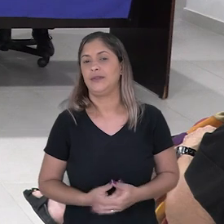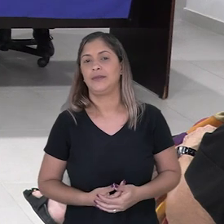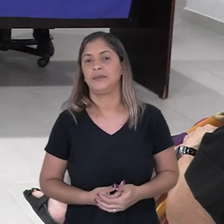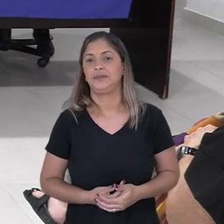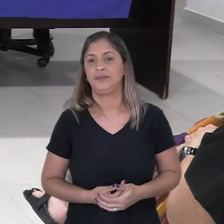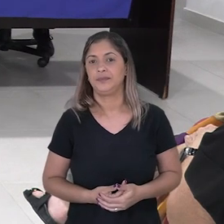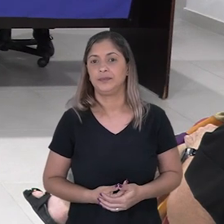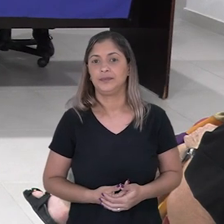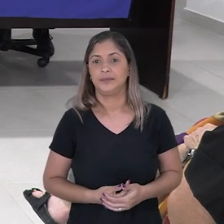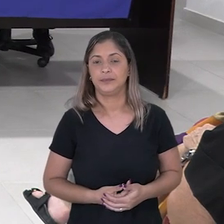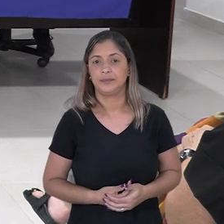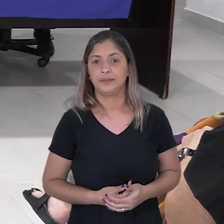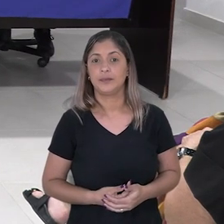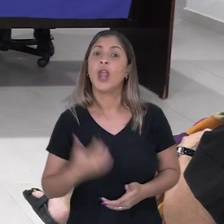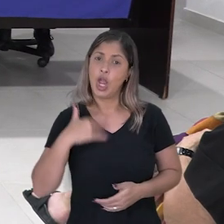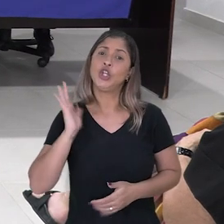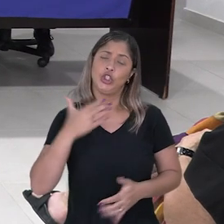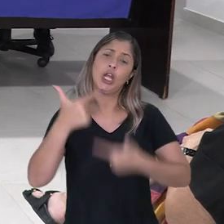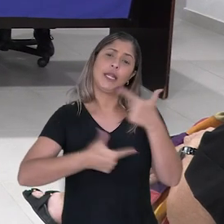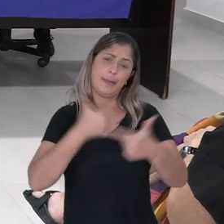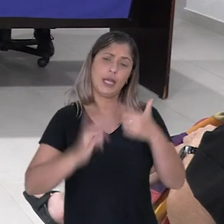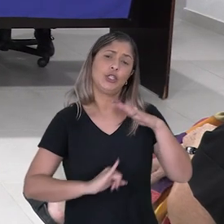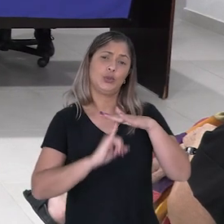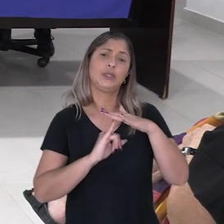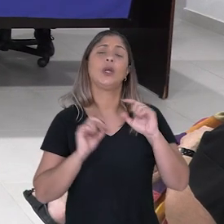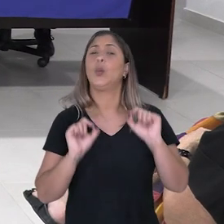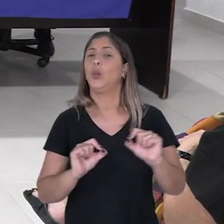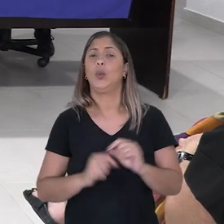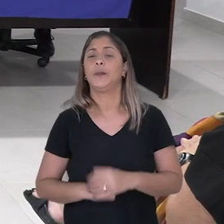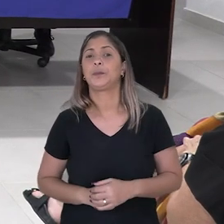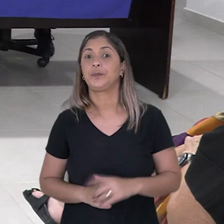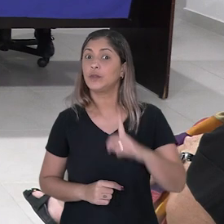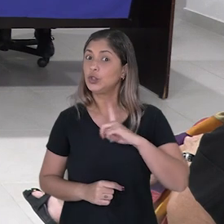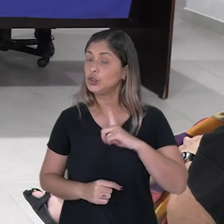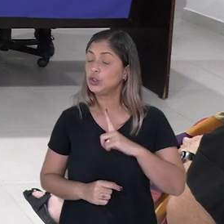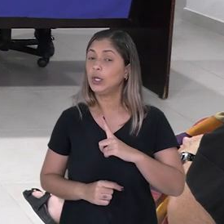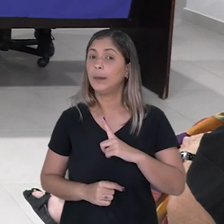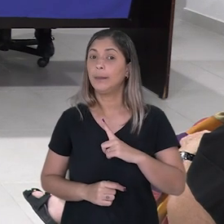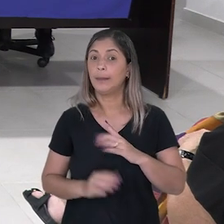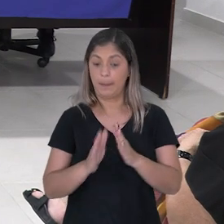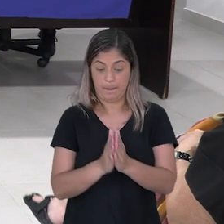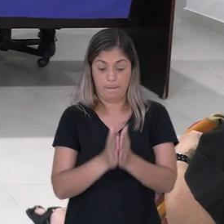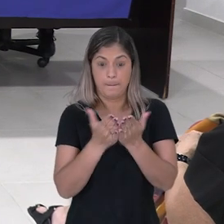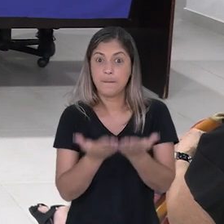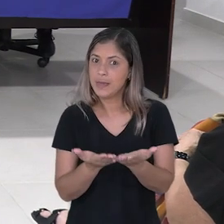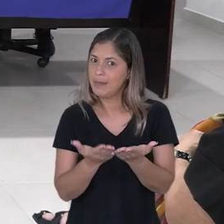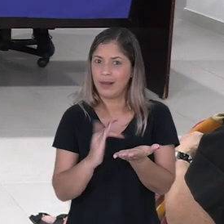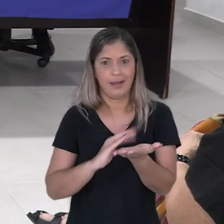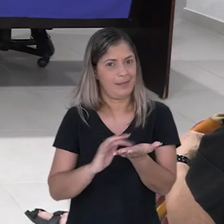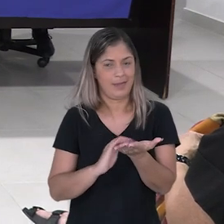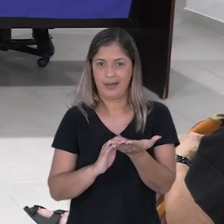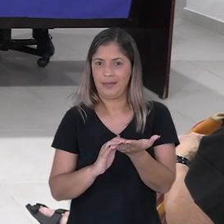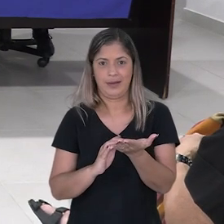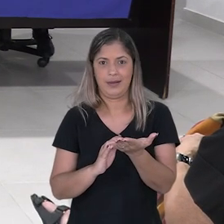Então, assim, sim, eu já trabalhei numa instituição que a gente tinha uma Bíblia em Braille, para vocês terem uma noção, era um